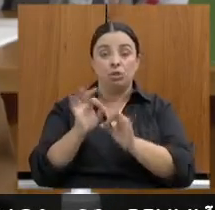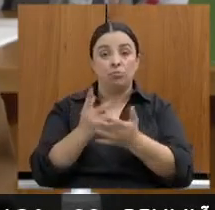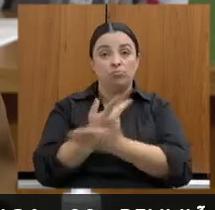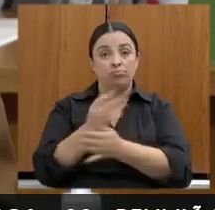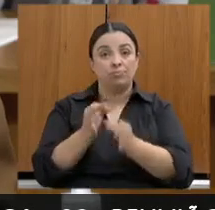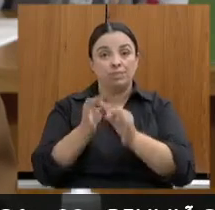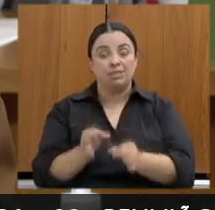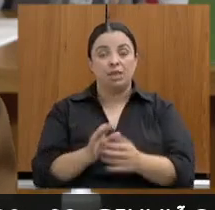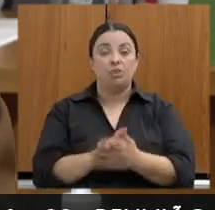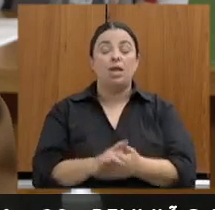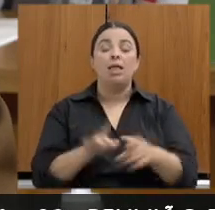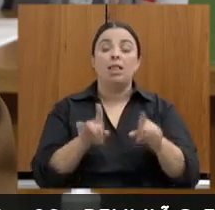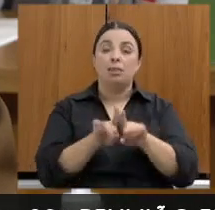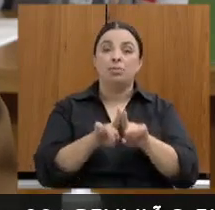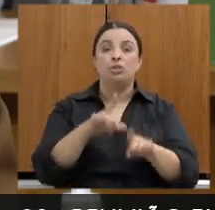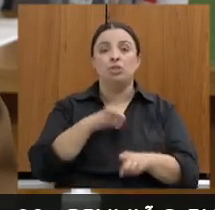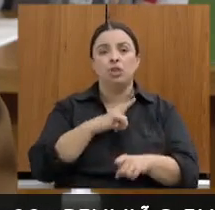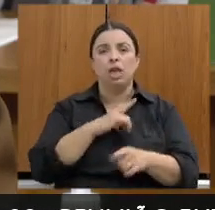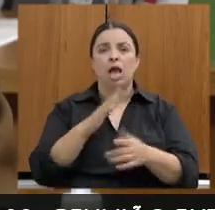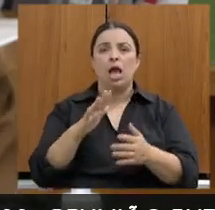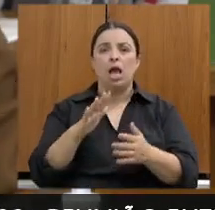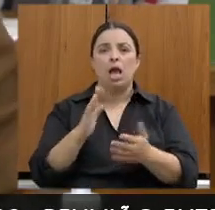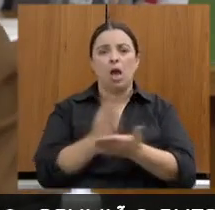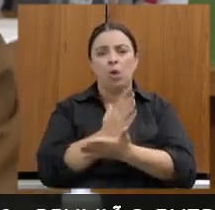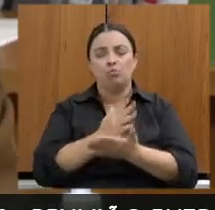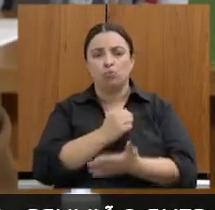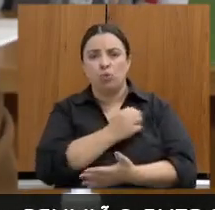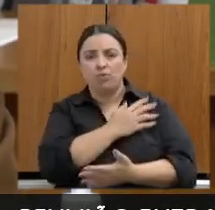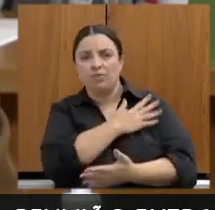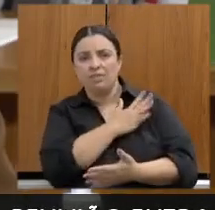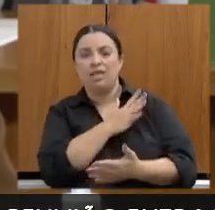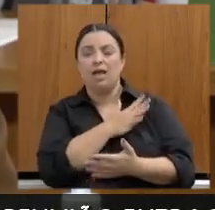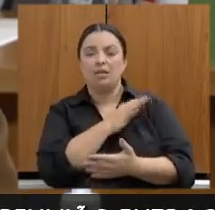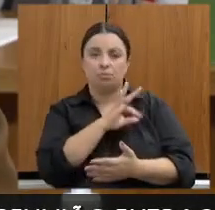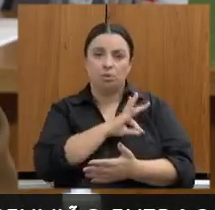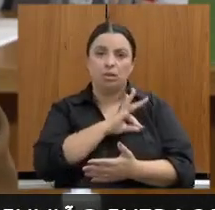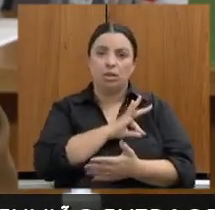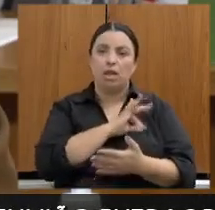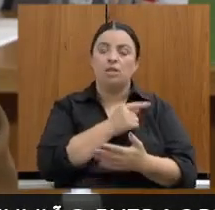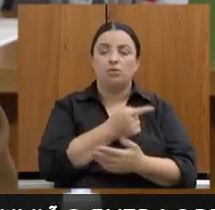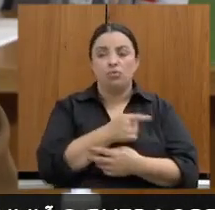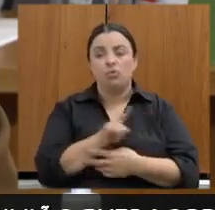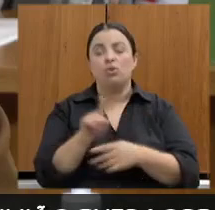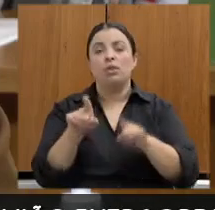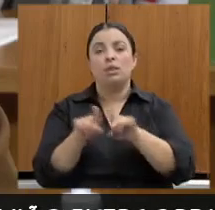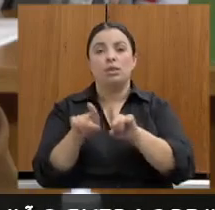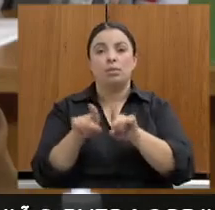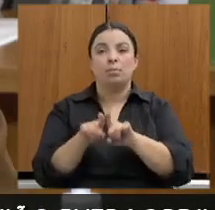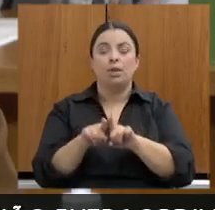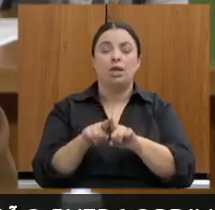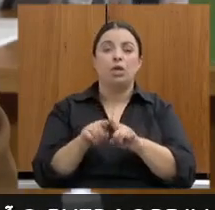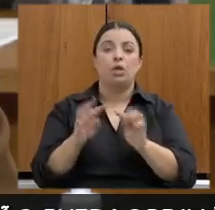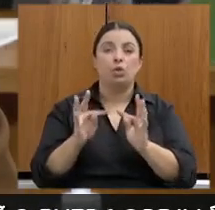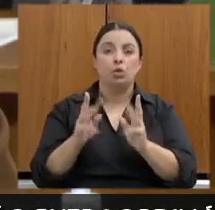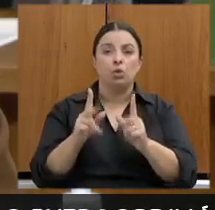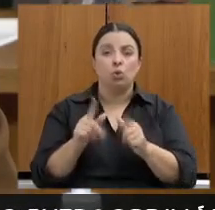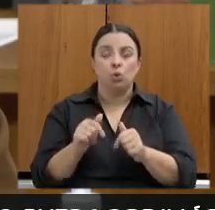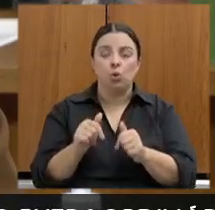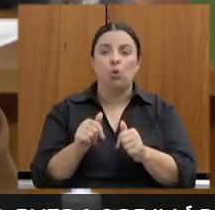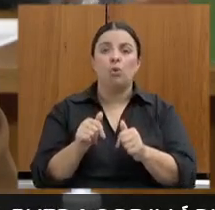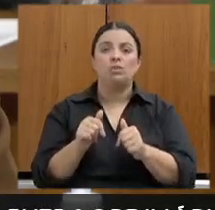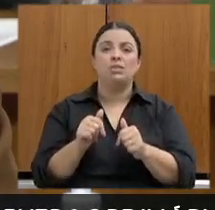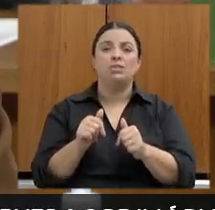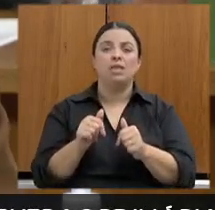alguns oficiais nossos né pessoa que cuida da atividade operacional envolvendo todos todas as